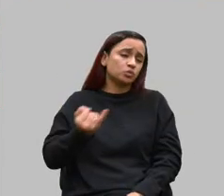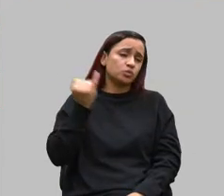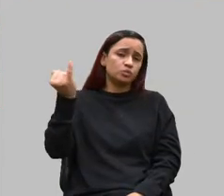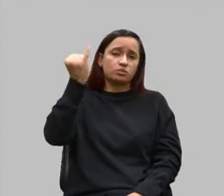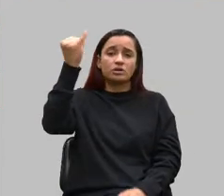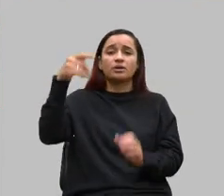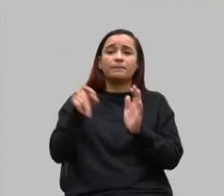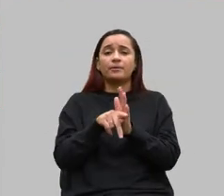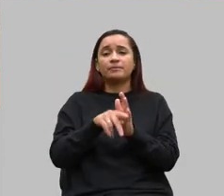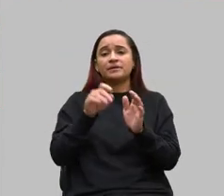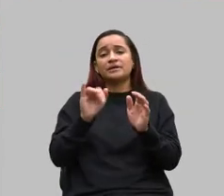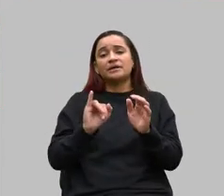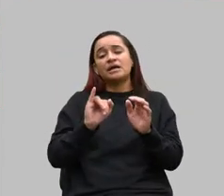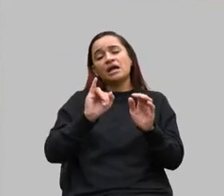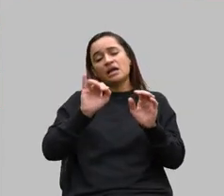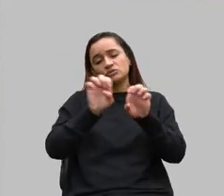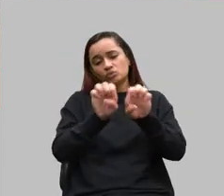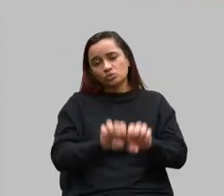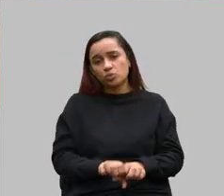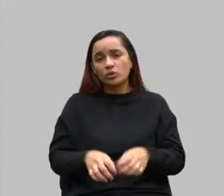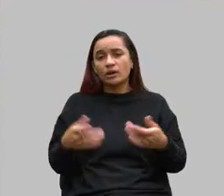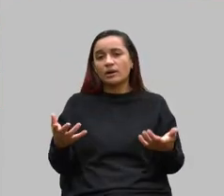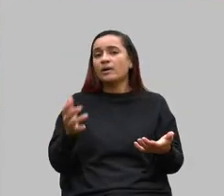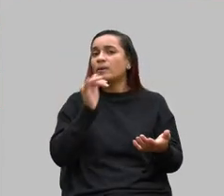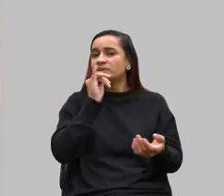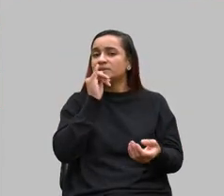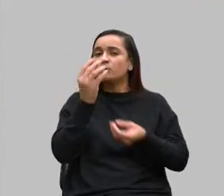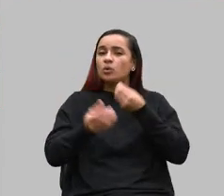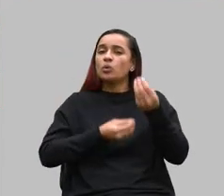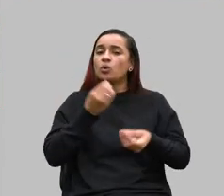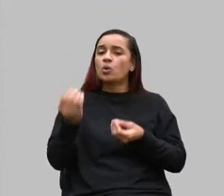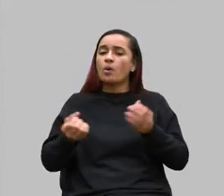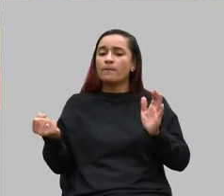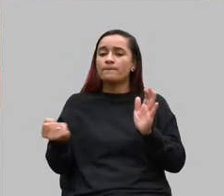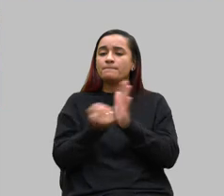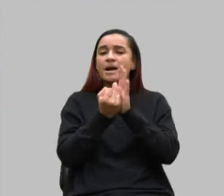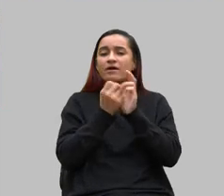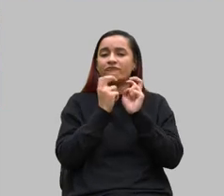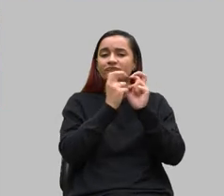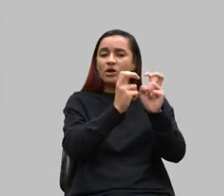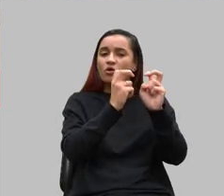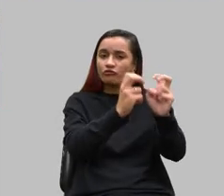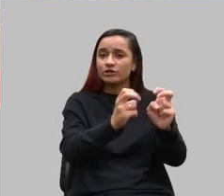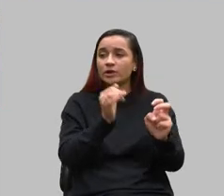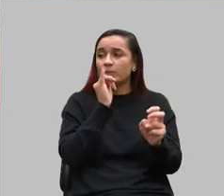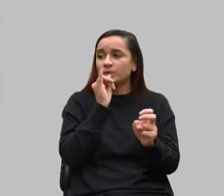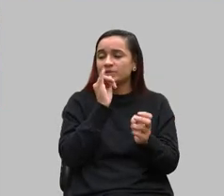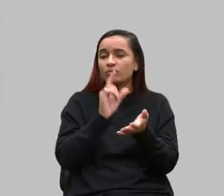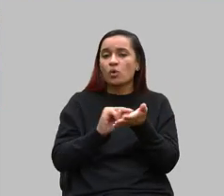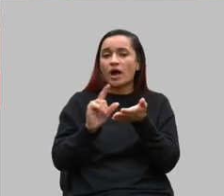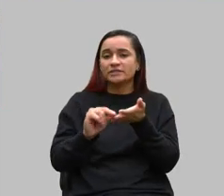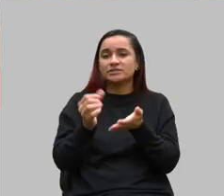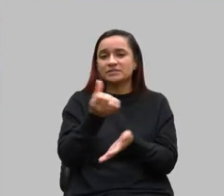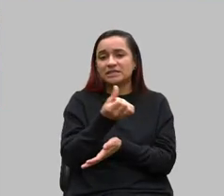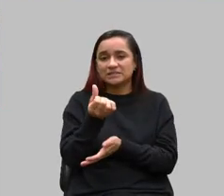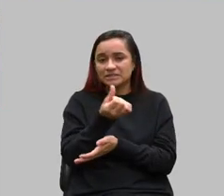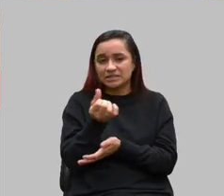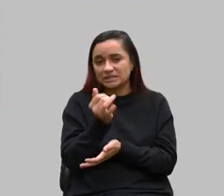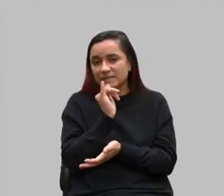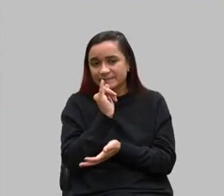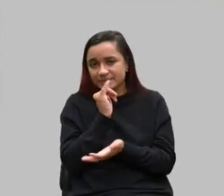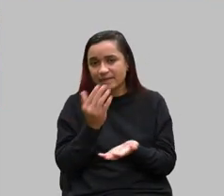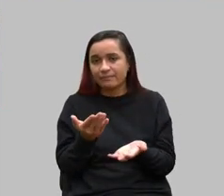a edição da do novo Marco legal de ferrovias o artigo 66 principalmente esse